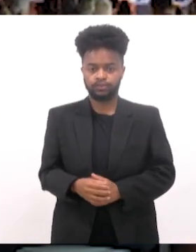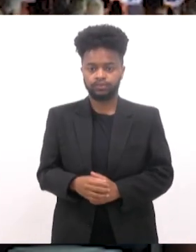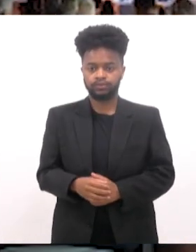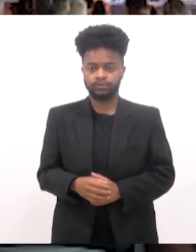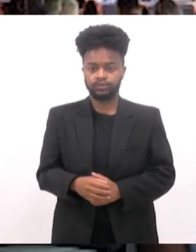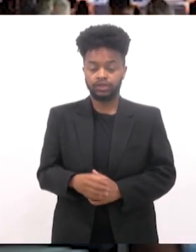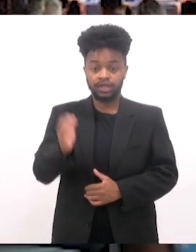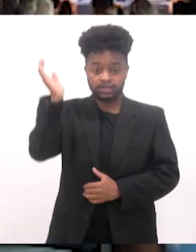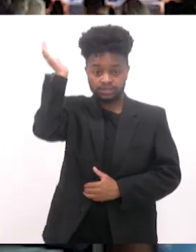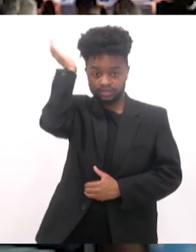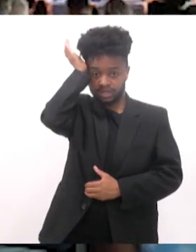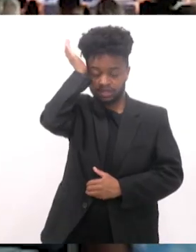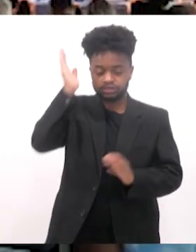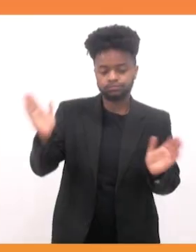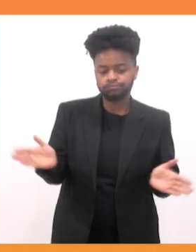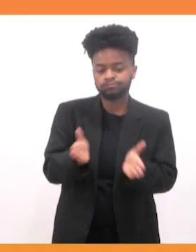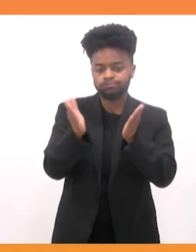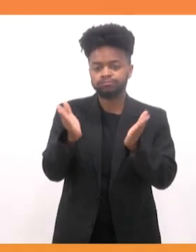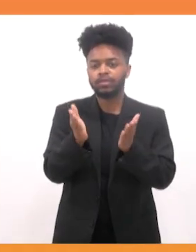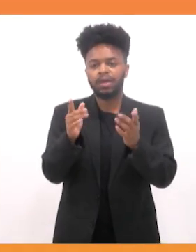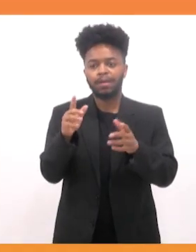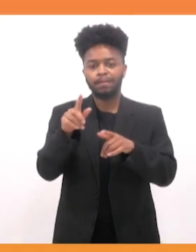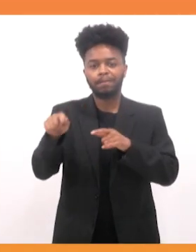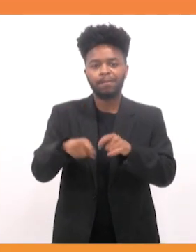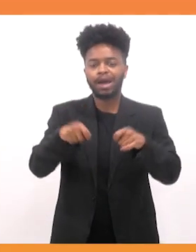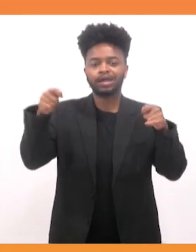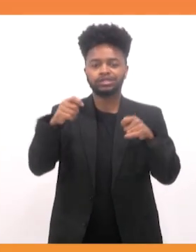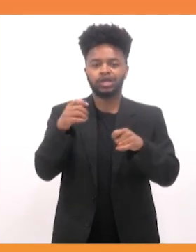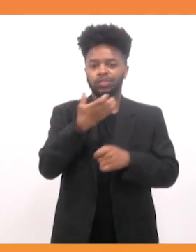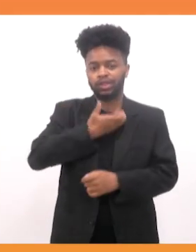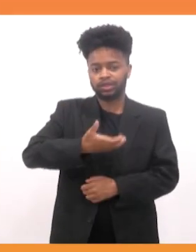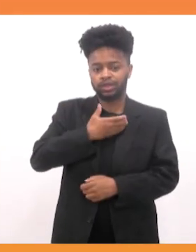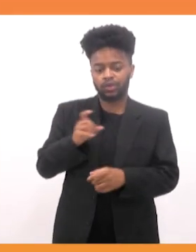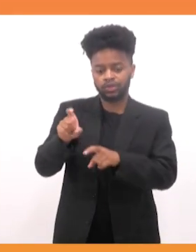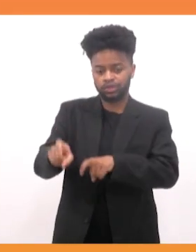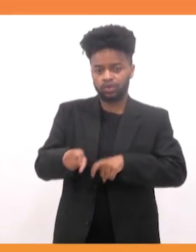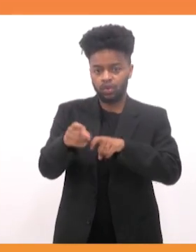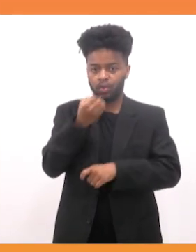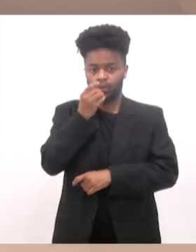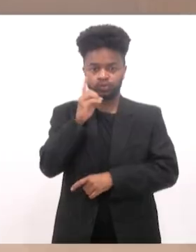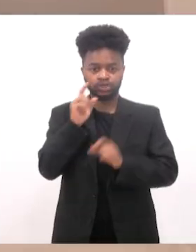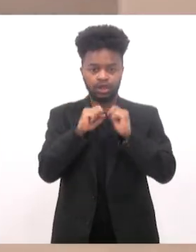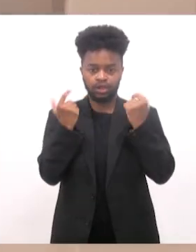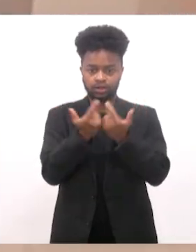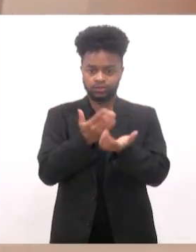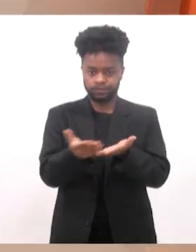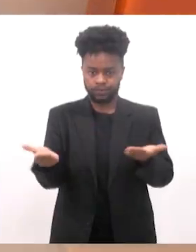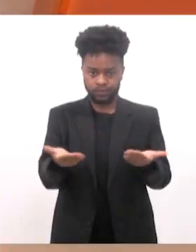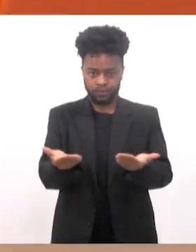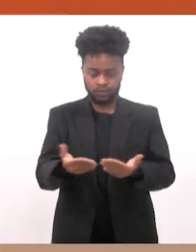Sesc leva magia natalina para o interior do estado. O Bom Dia Alerj começa agora.